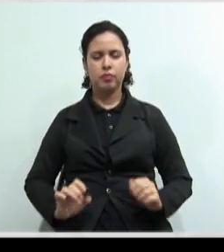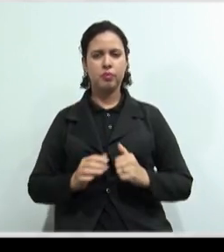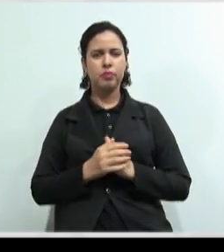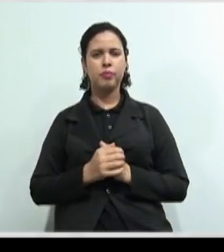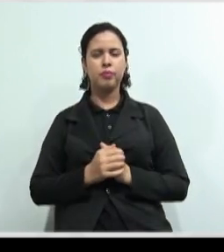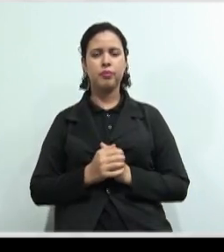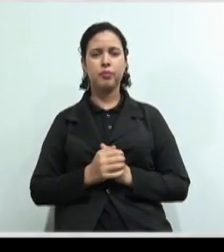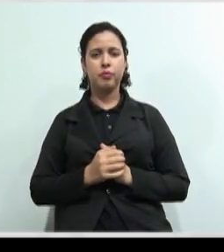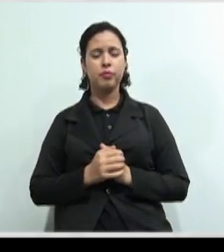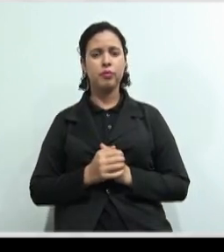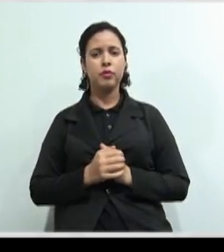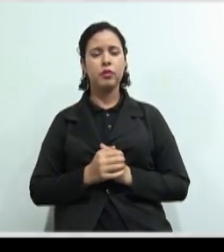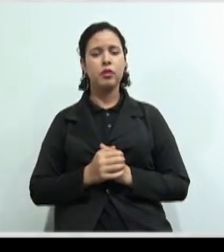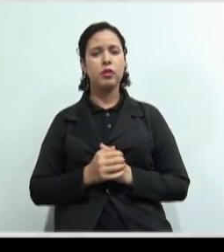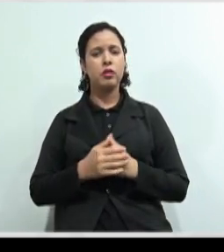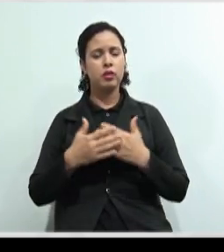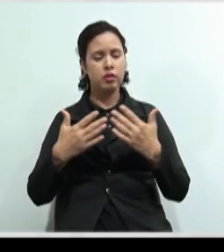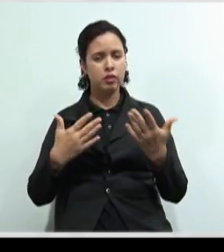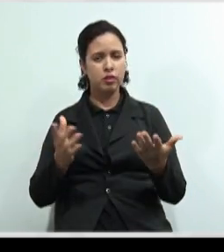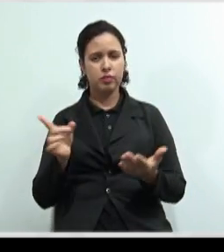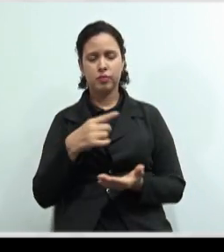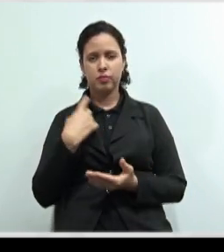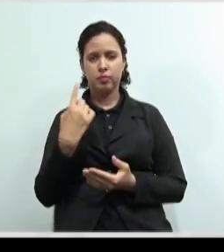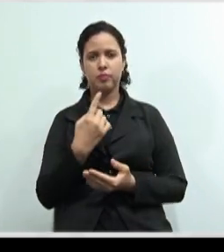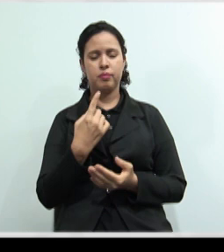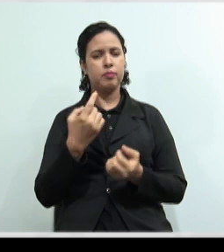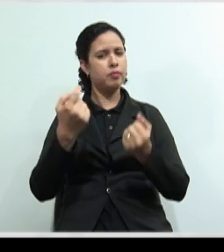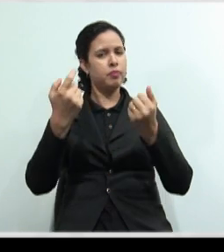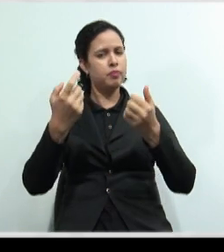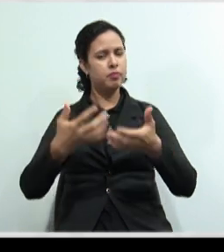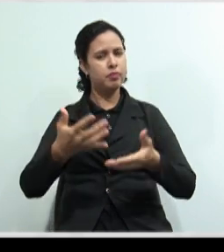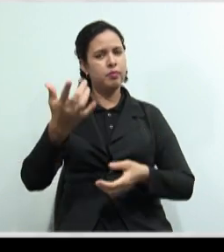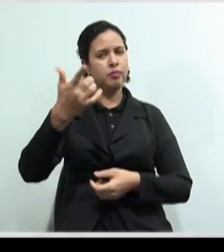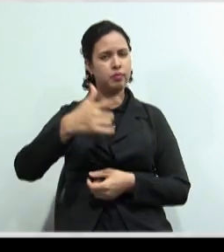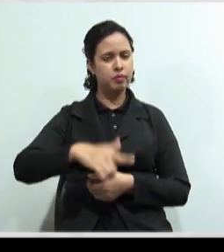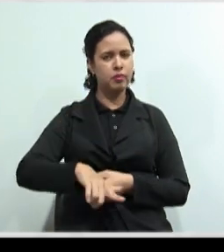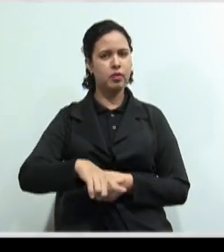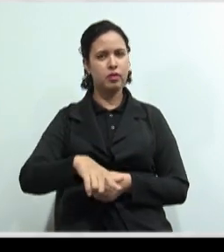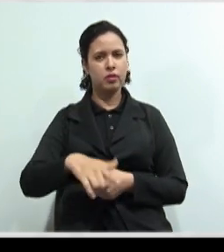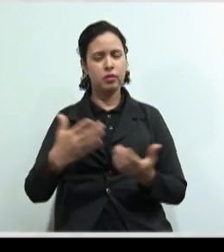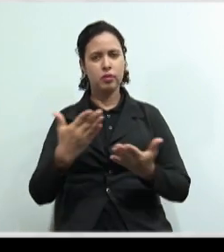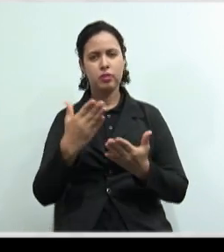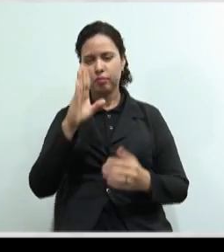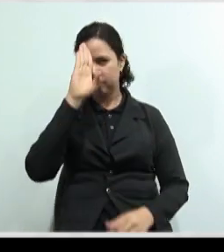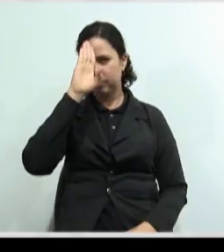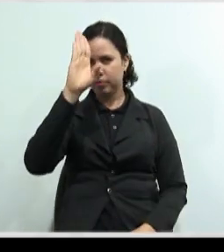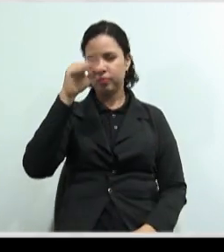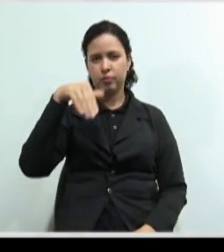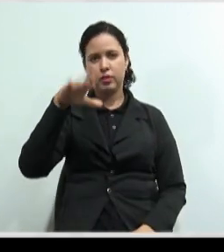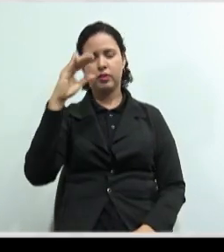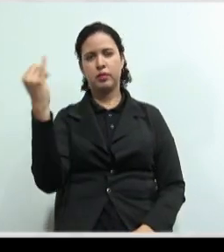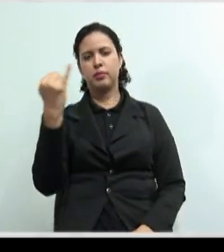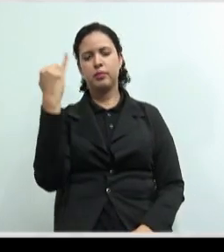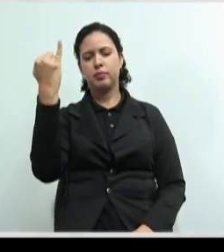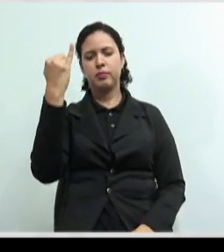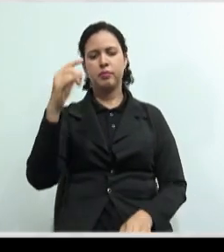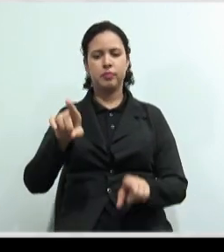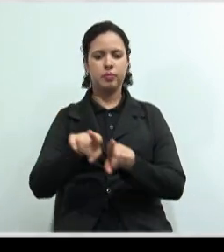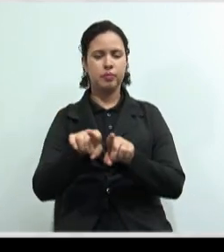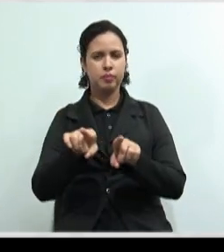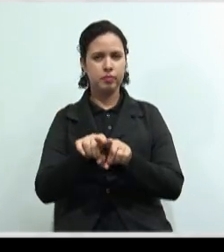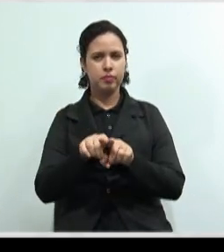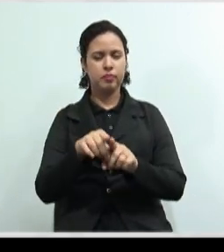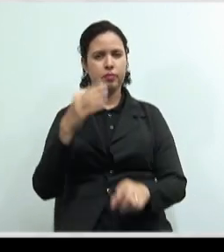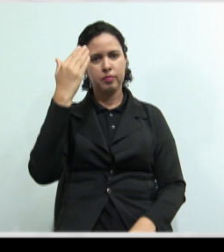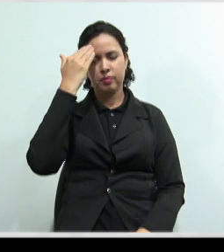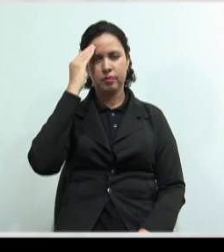nos dedicar um pouco mais, a gente considera ele os principais assim, da aula de hoje mesmo, o mais importante, compreensão desses